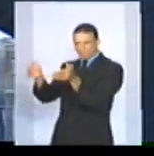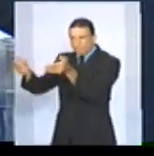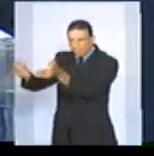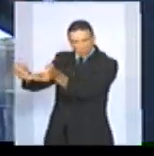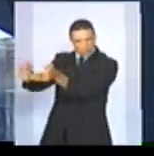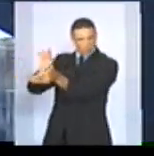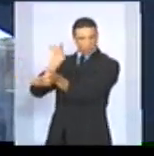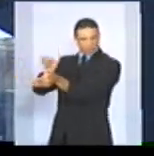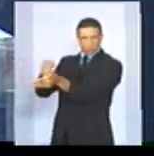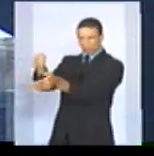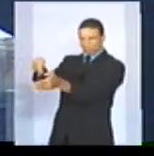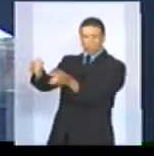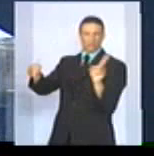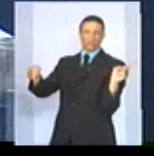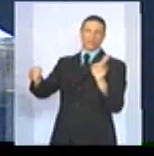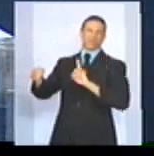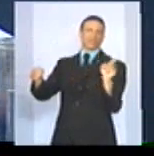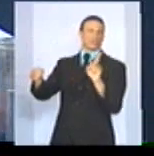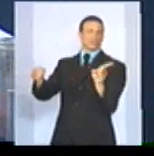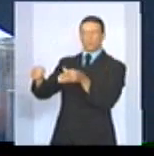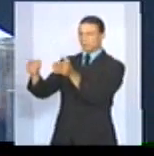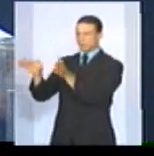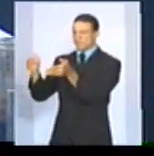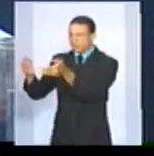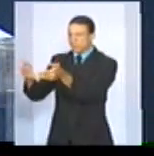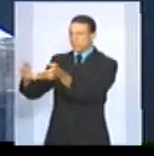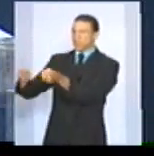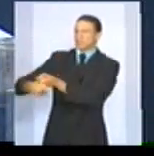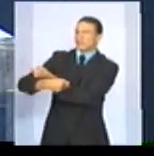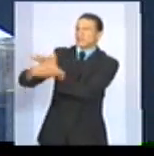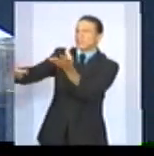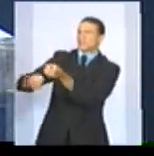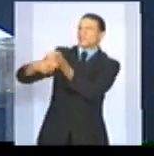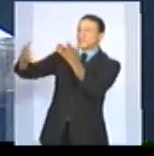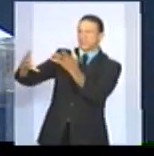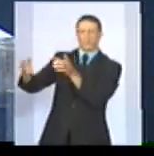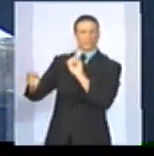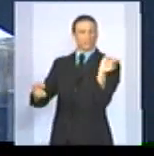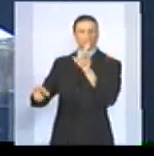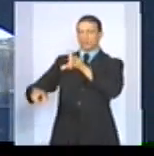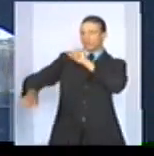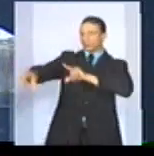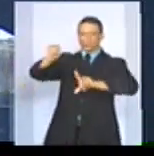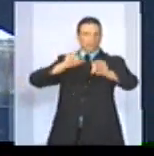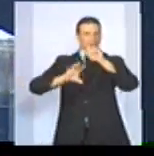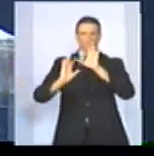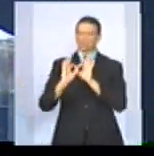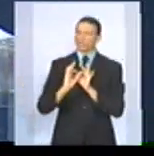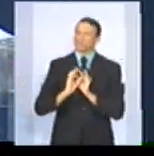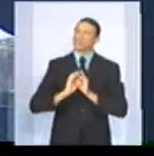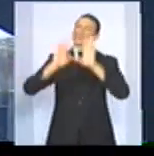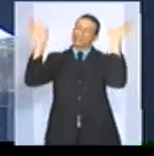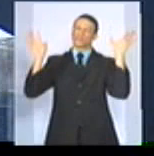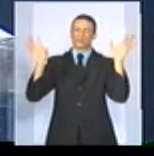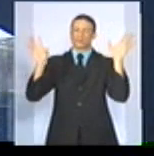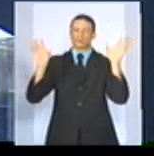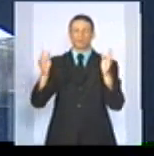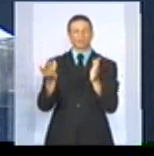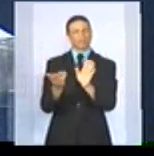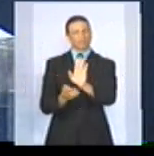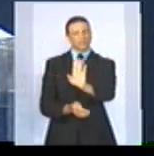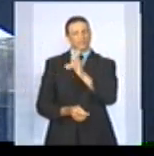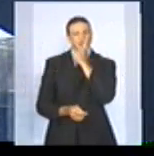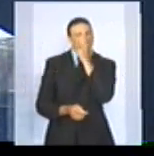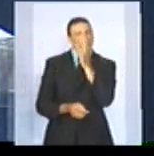fonte distribuição que várias fontes de distribuição pode ser utilizada assim isso é democratizar o processo mas mesmo assim como não acentua aqui